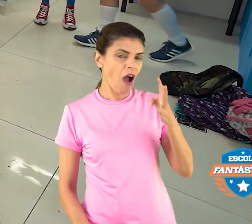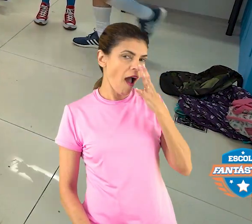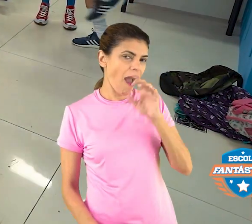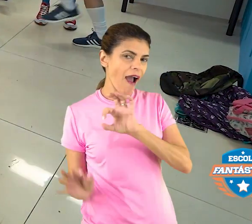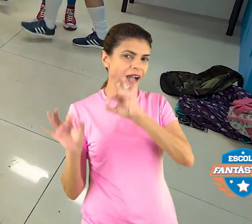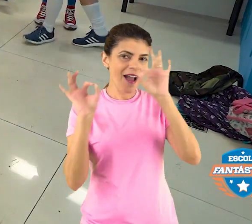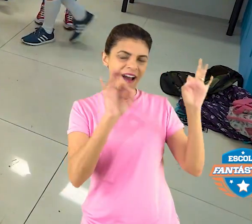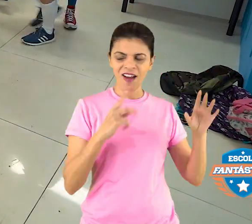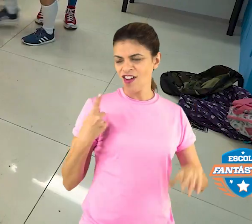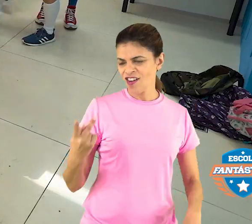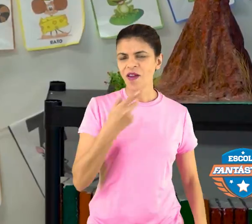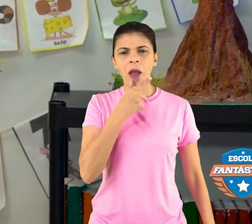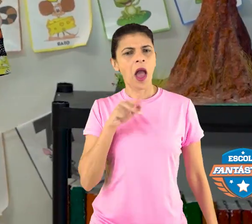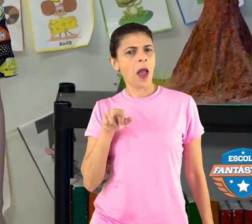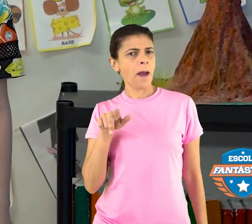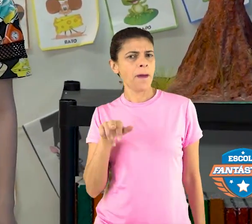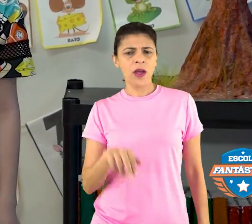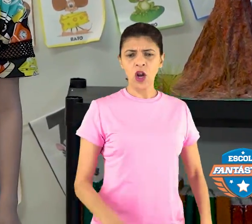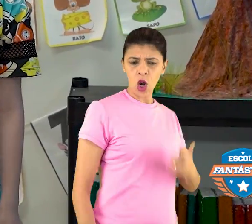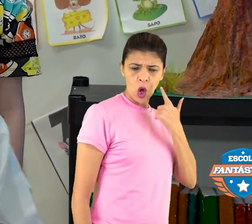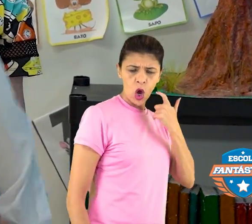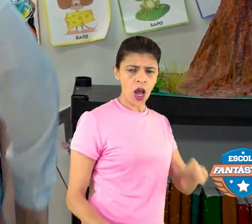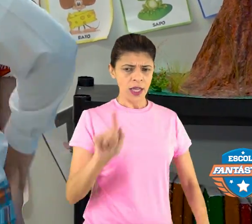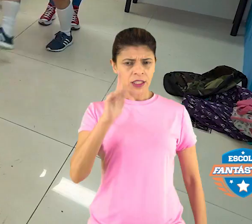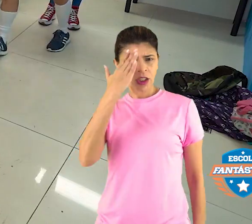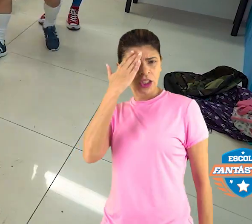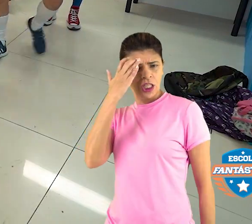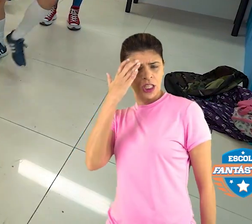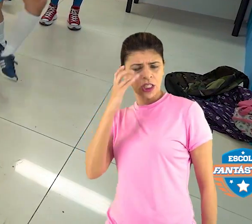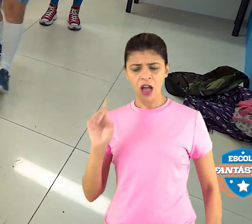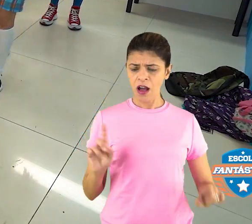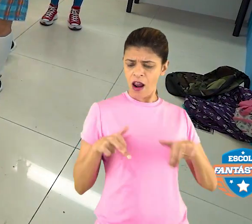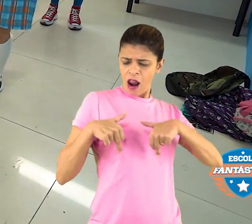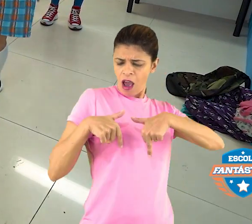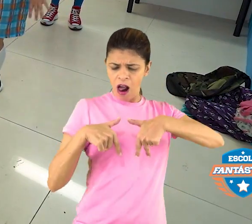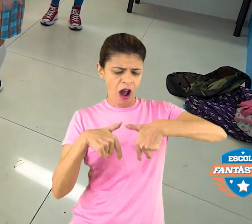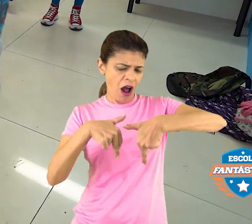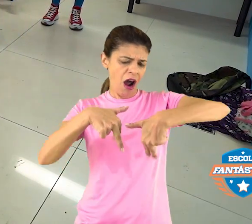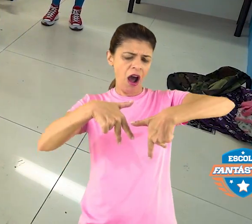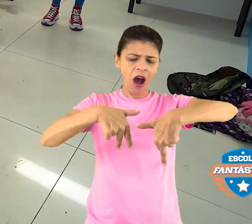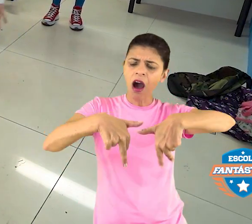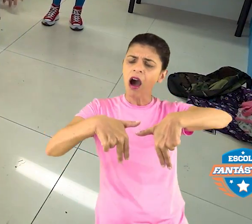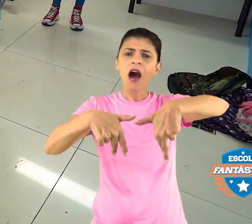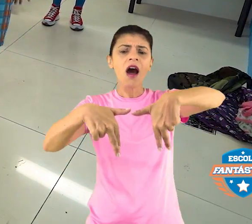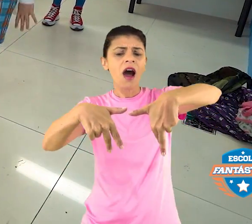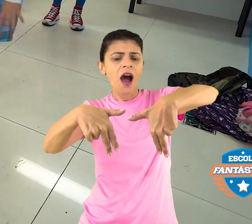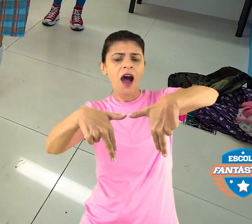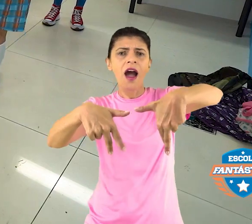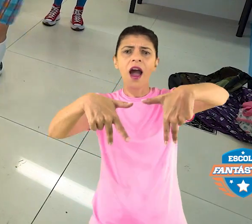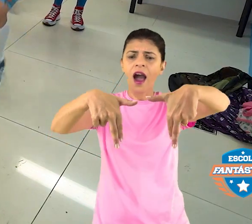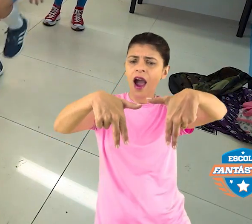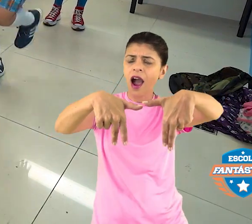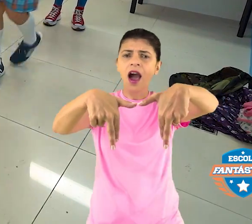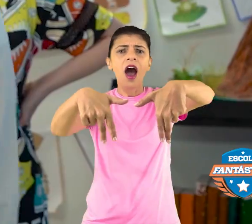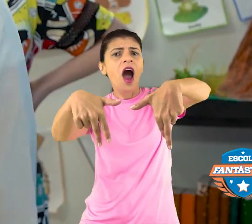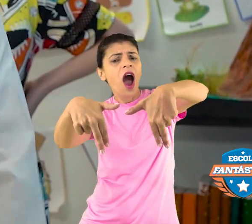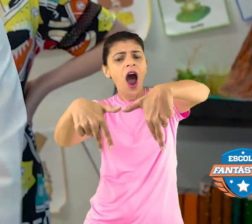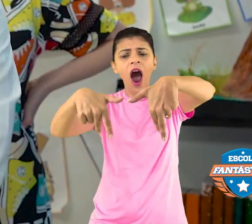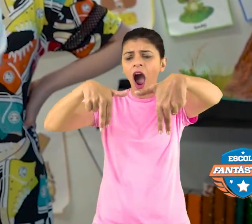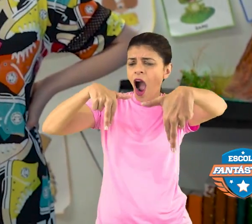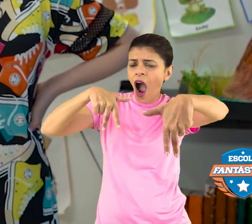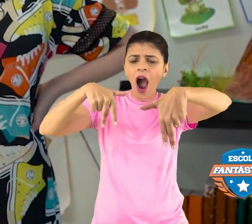Uhul! São os irmãos Lucas e Gi na passarela. Que lá vem eles.